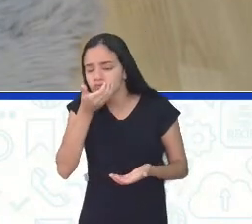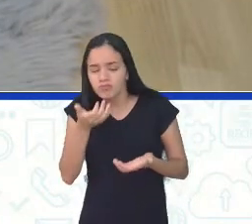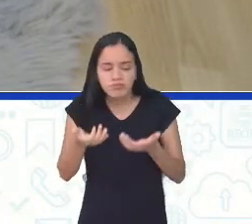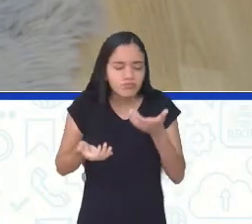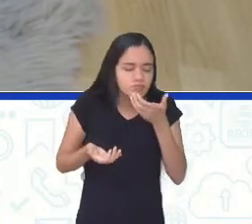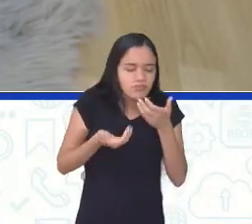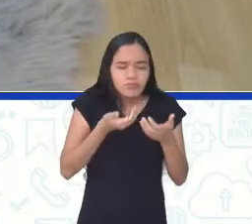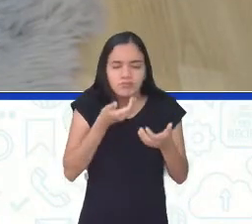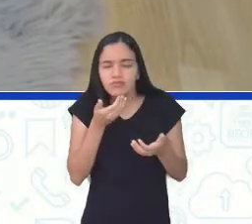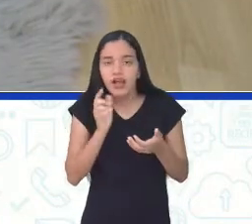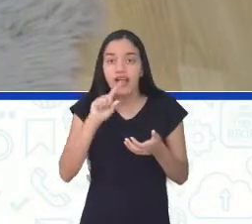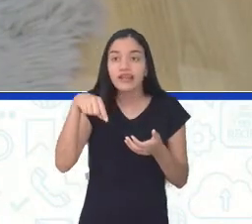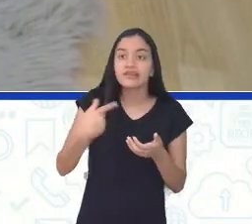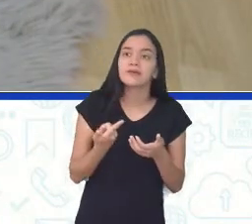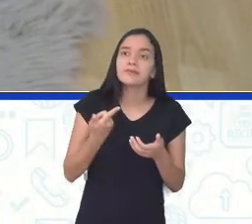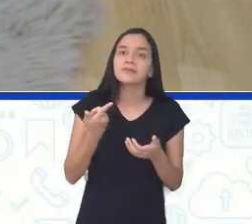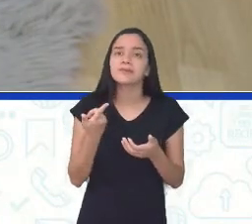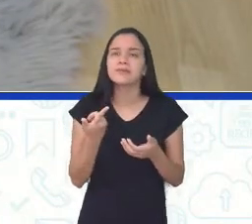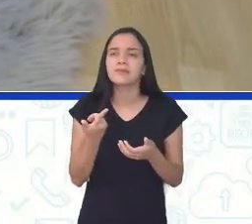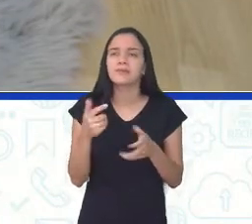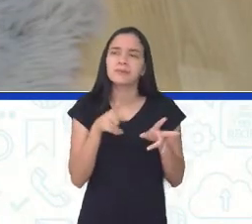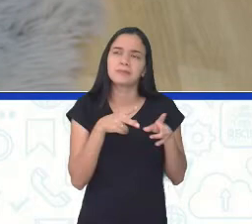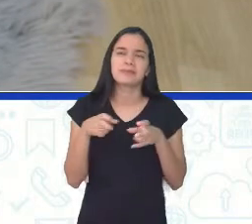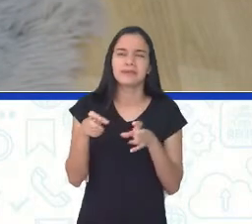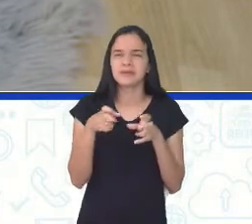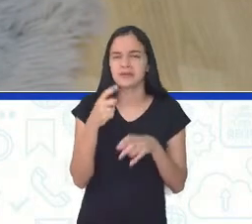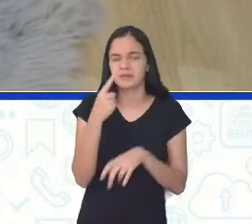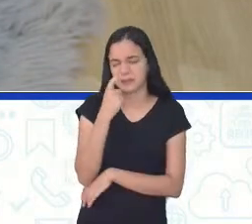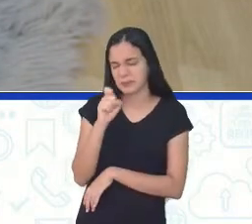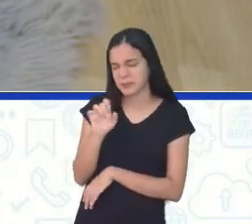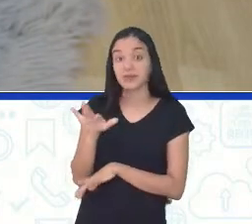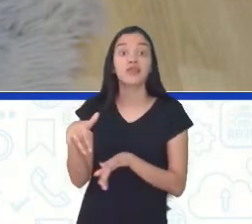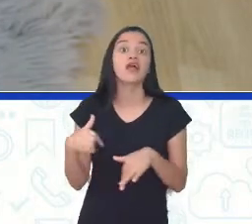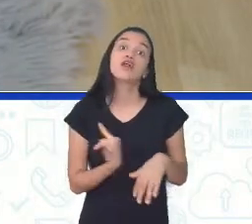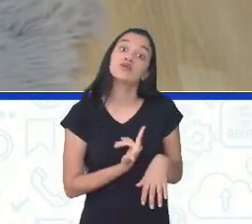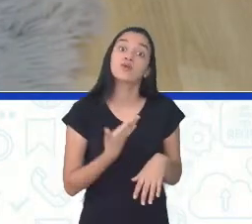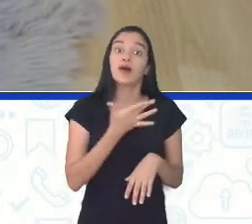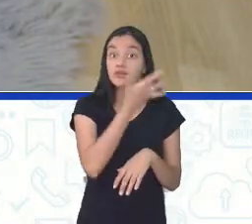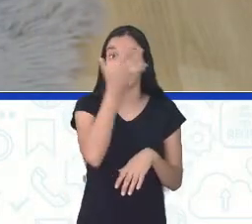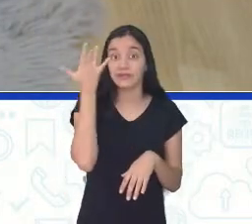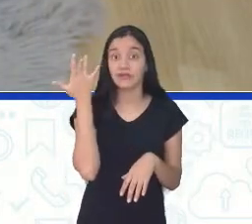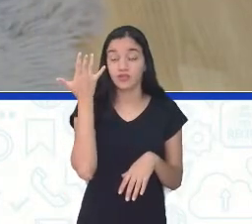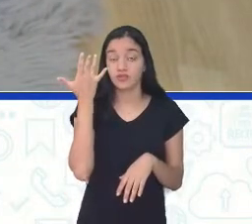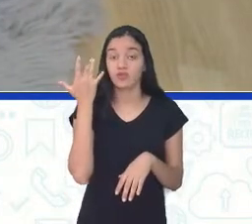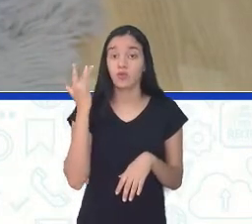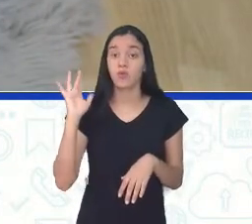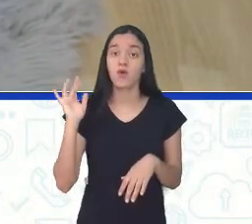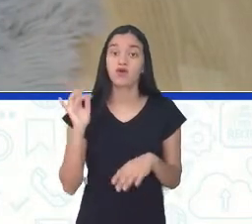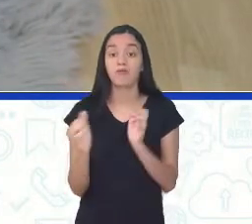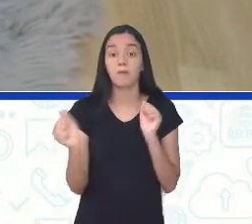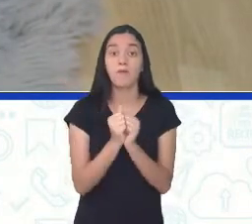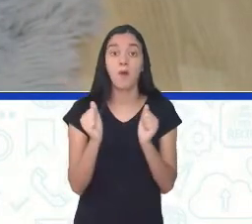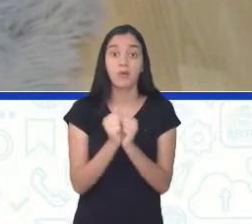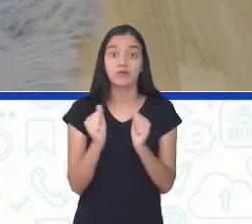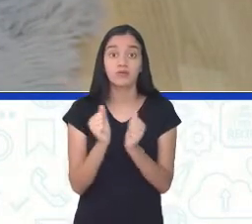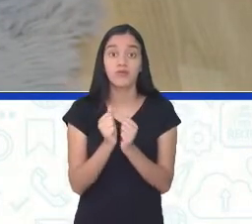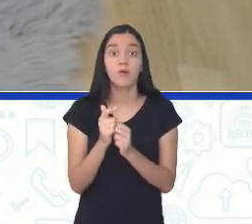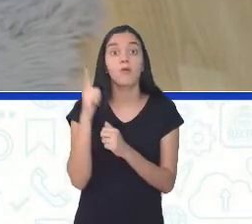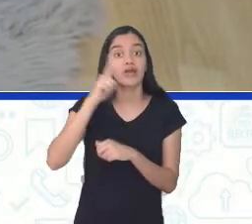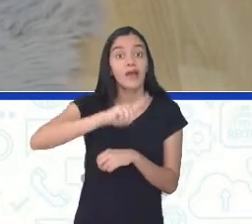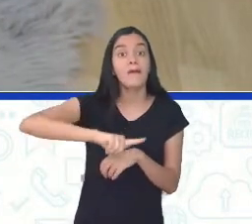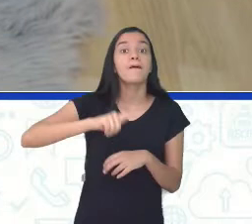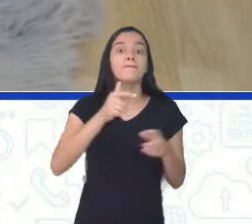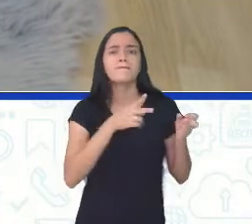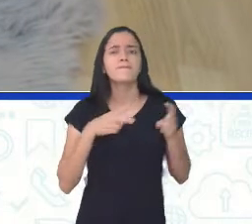Só depois é que ela confere, não está legal esse cheiro. Mas as pessoas que estão na nossa volta conseguem perceber. E aí a gente começa a ver